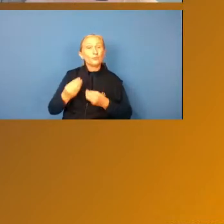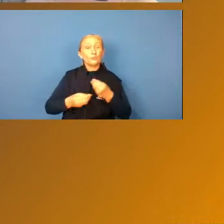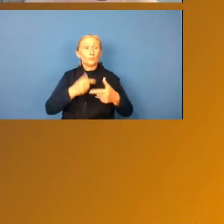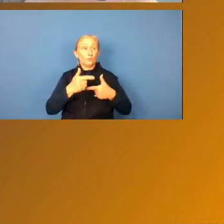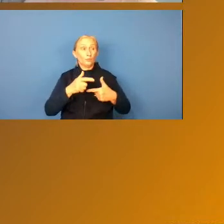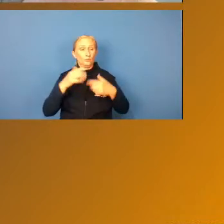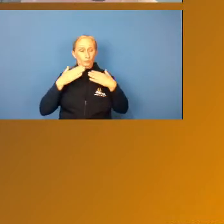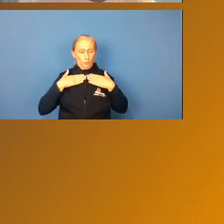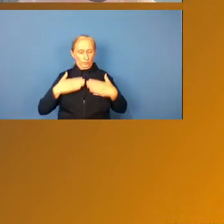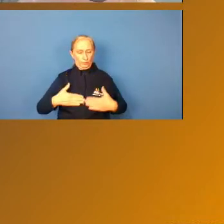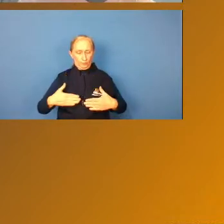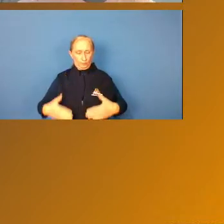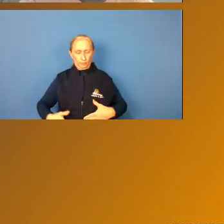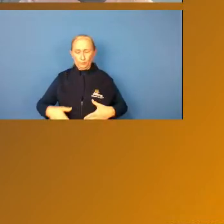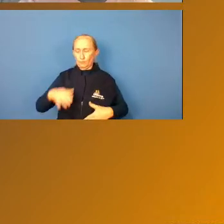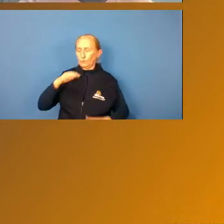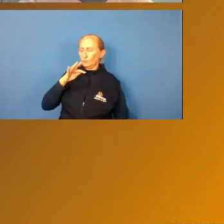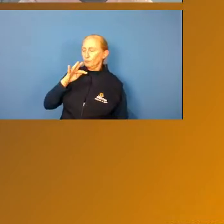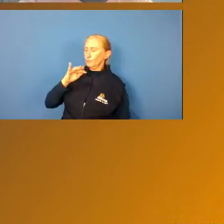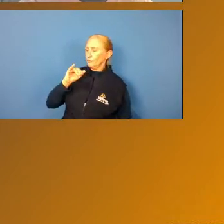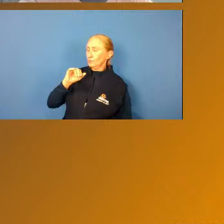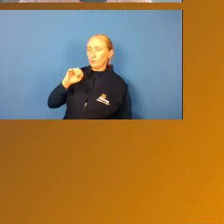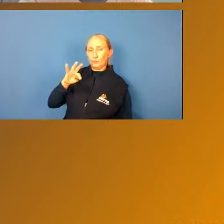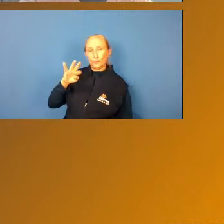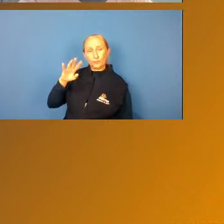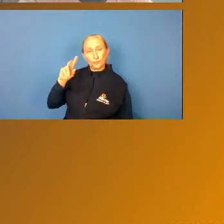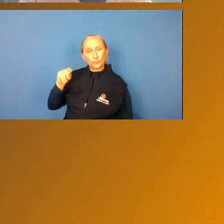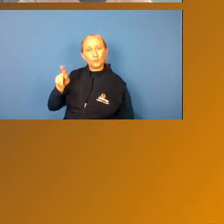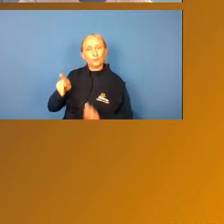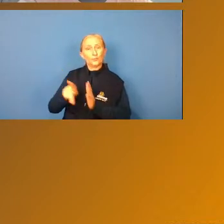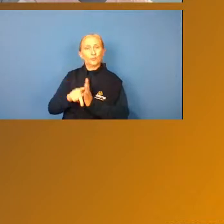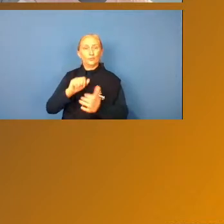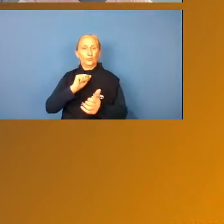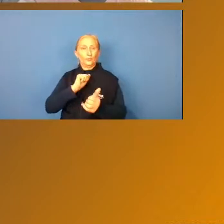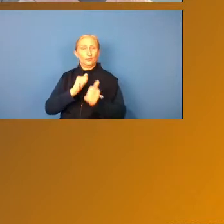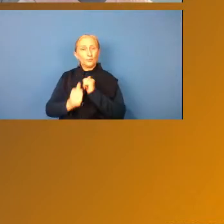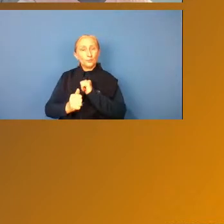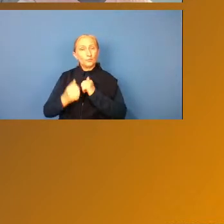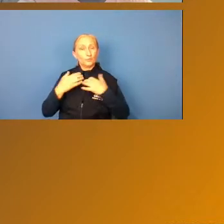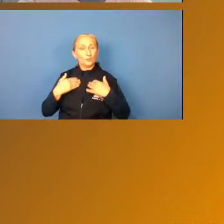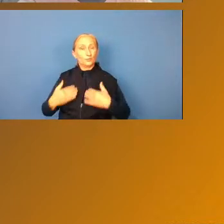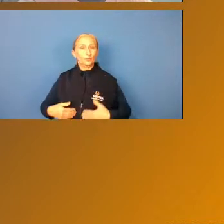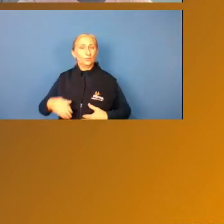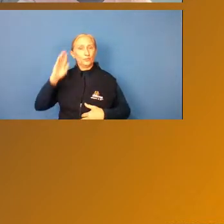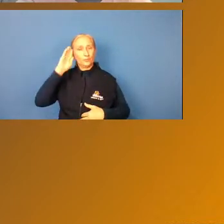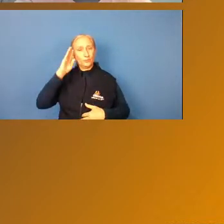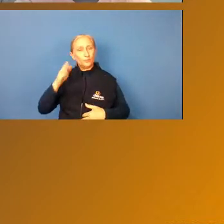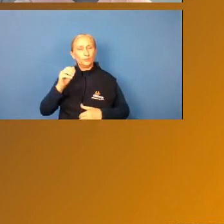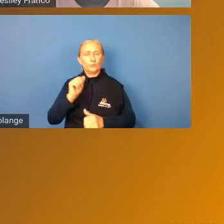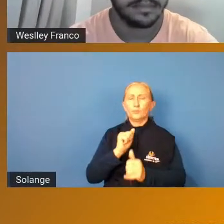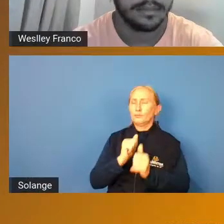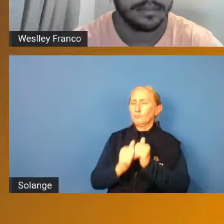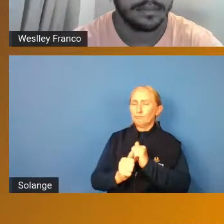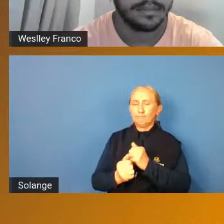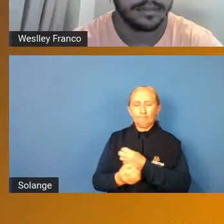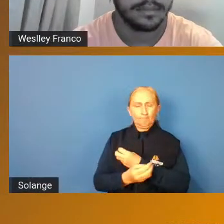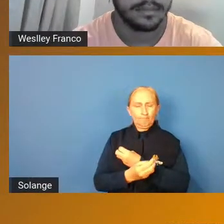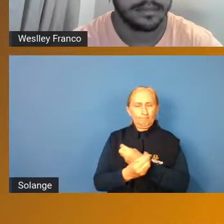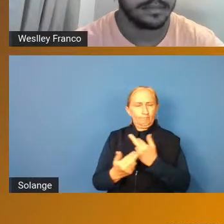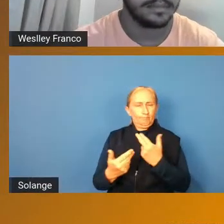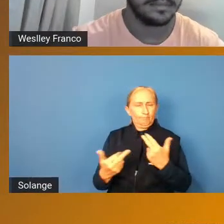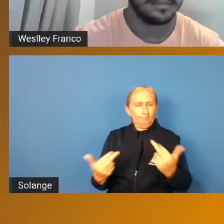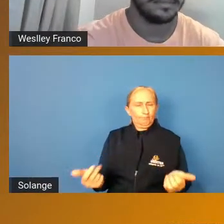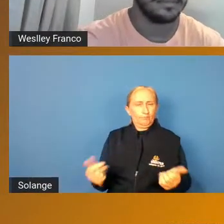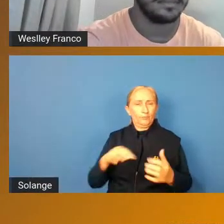fisiologia do exercício voltada para a modalidade esportiva principalmente por ser um esporte muito rico né